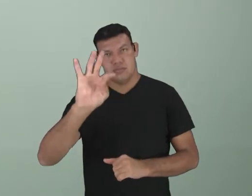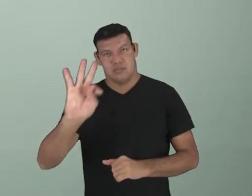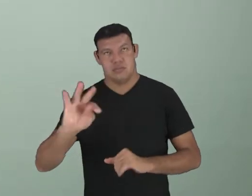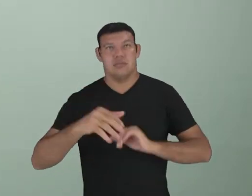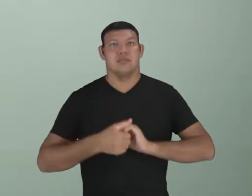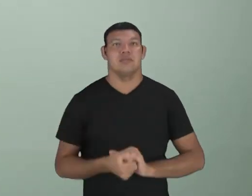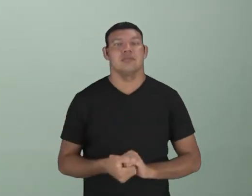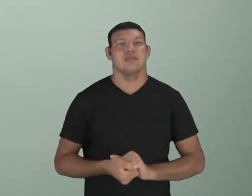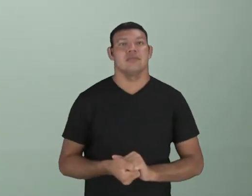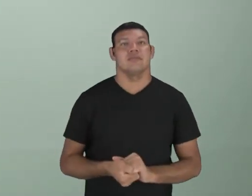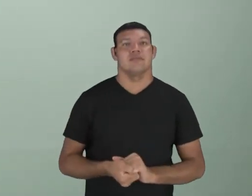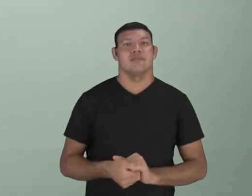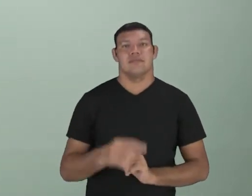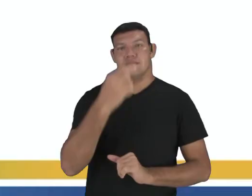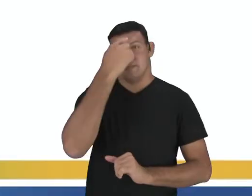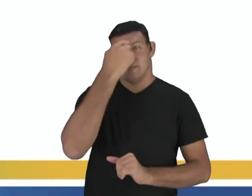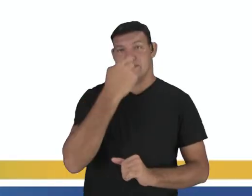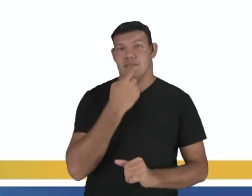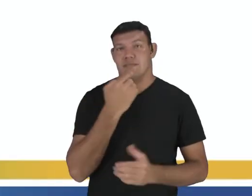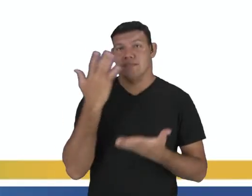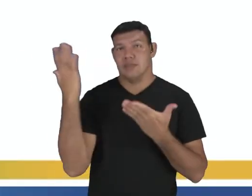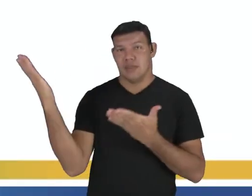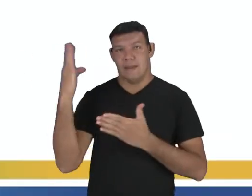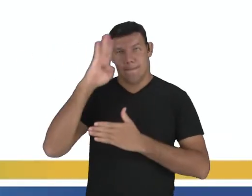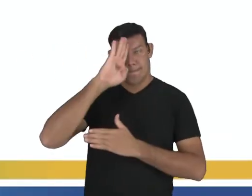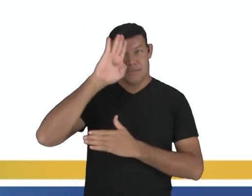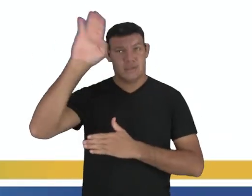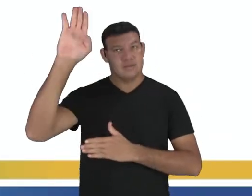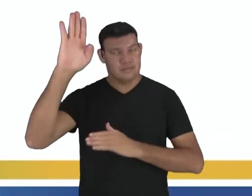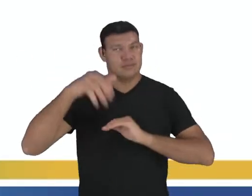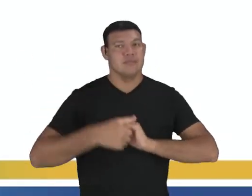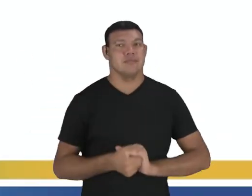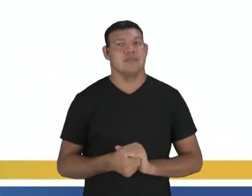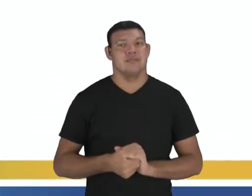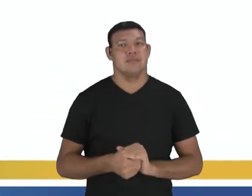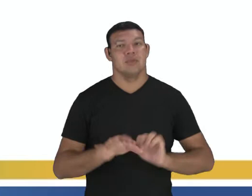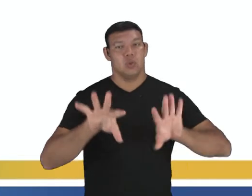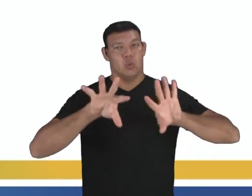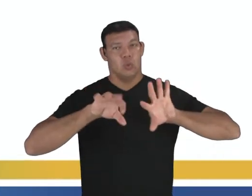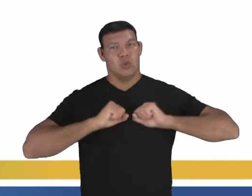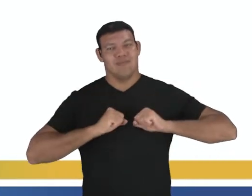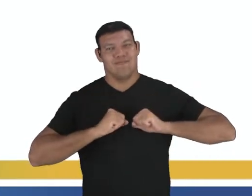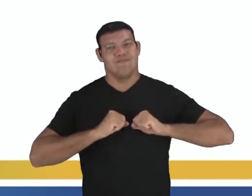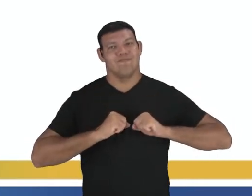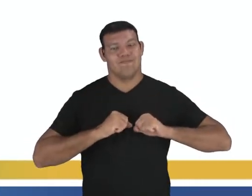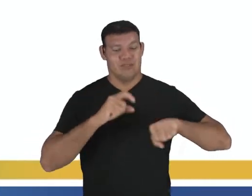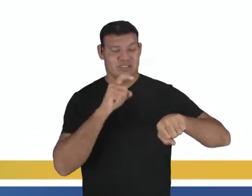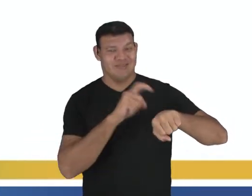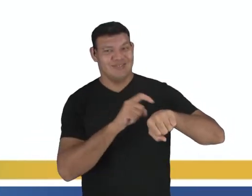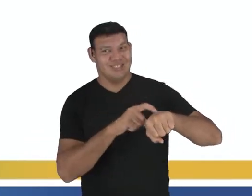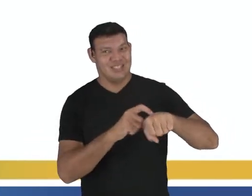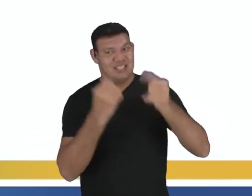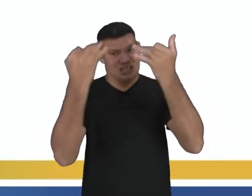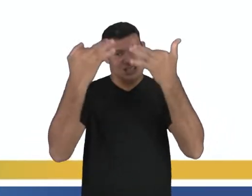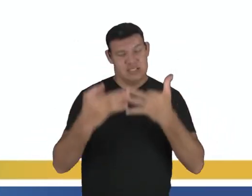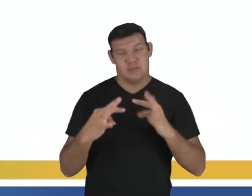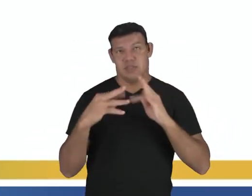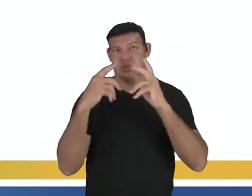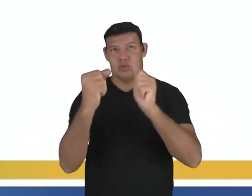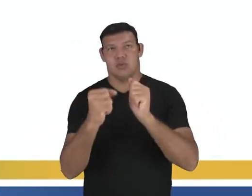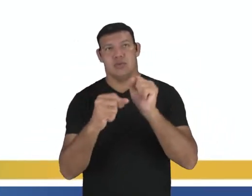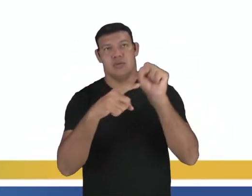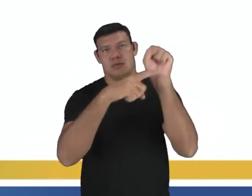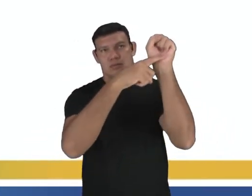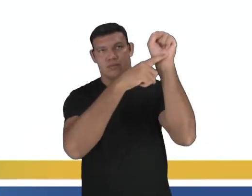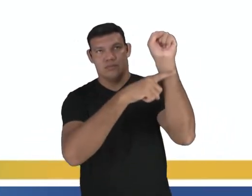bom? Aí na telinha a gente tem aí as principais ISTs, né? Infelizmente não temos como falar de todas, então você tem